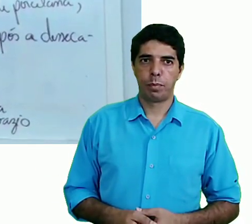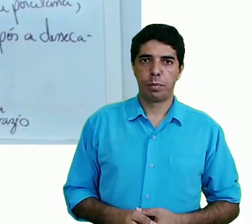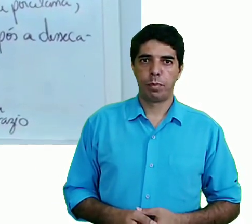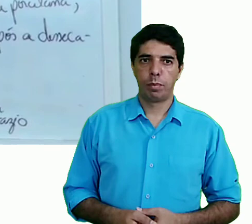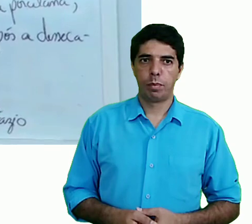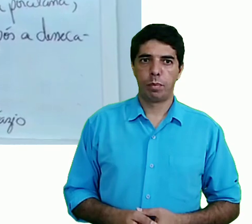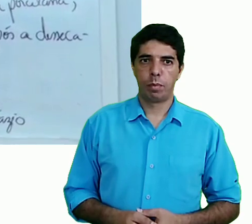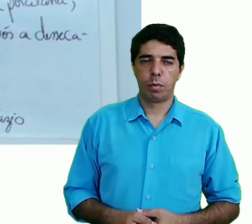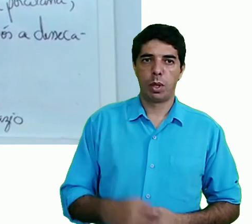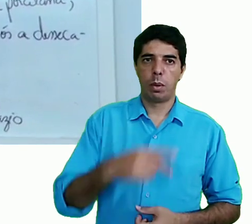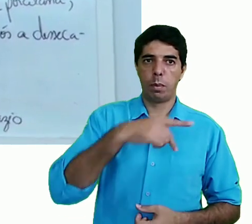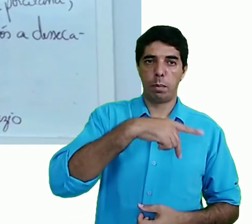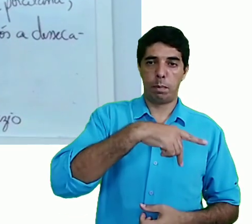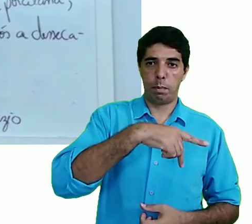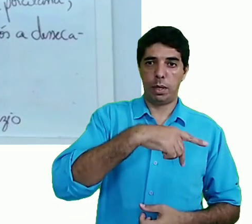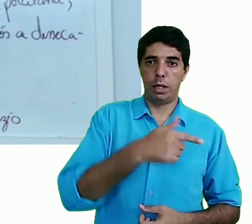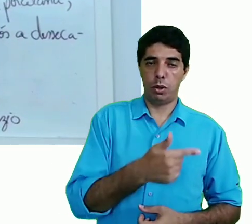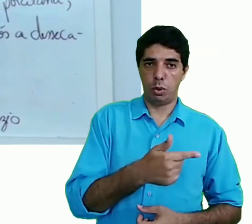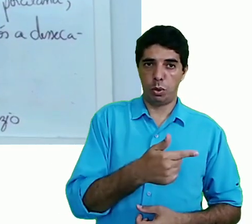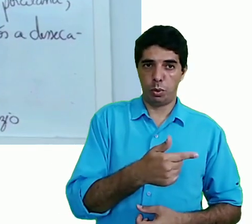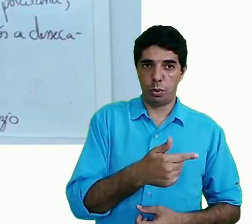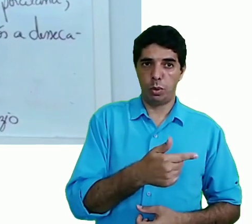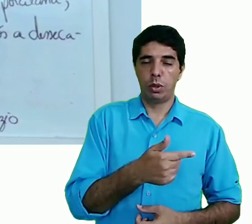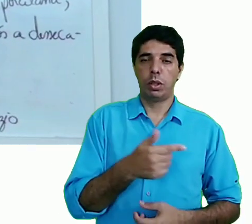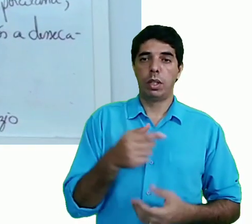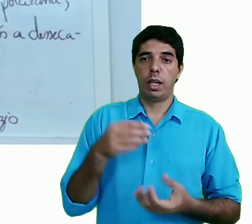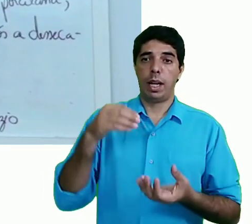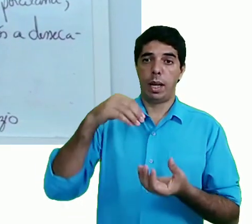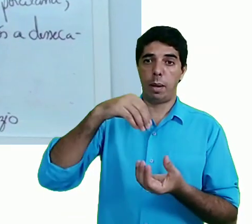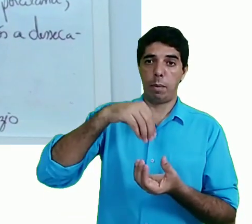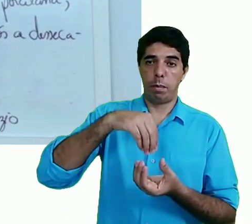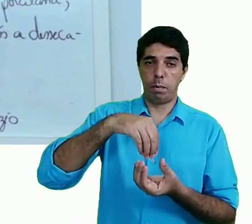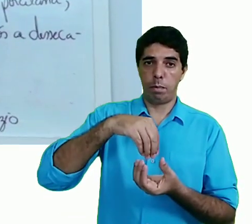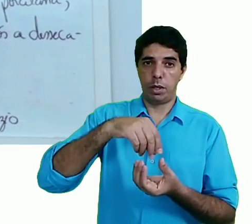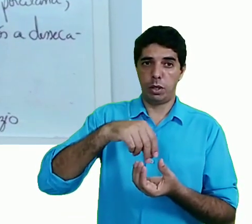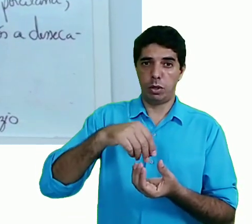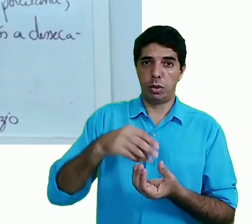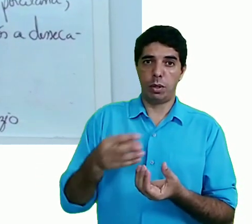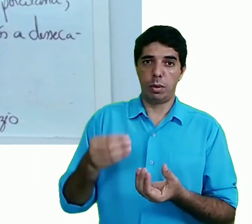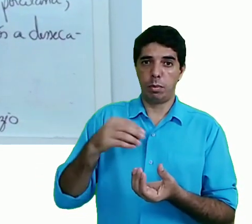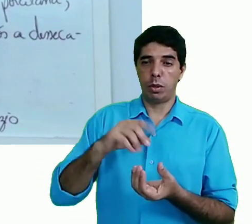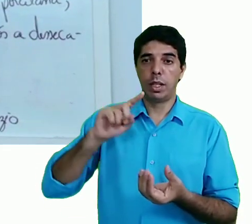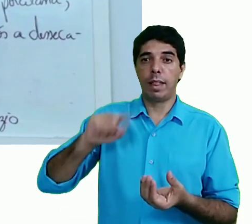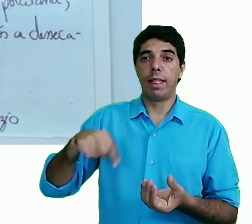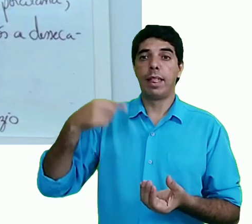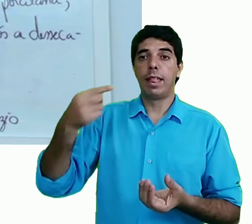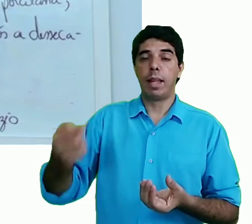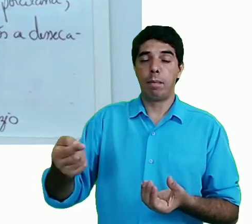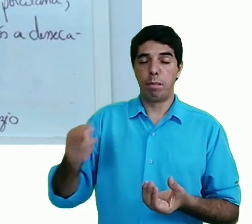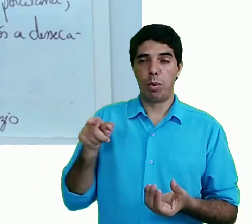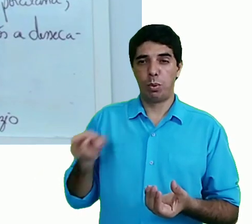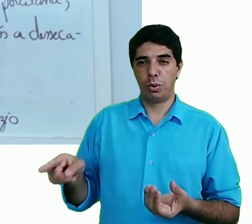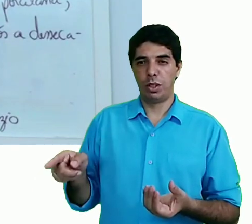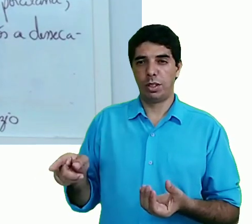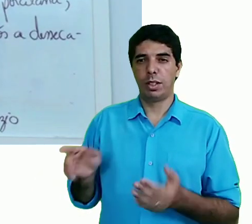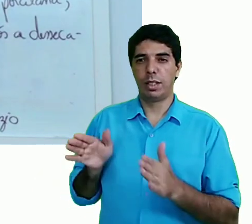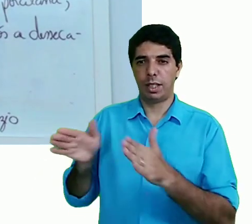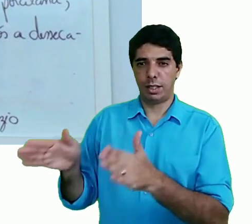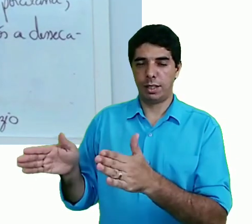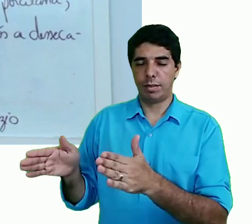tá bom? O P2, o peso da cápsula de porcelana, contendo a amostra após